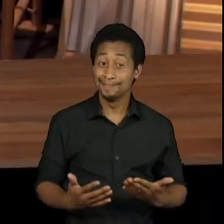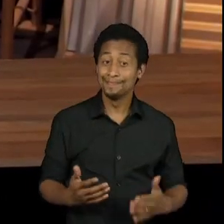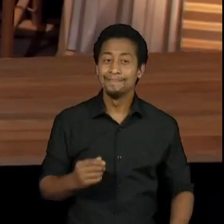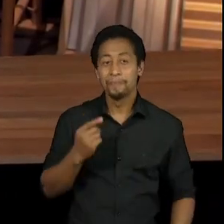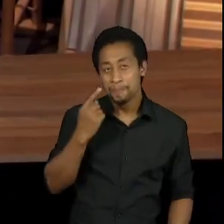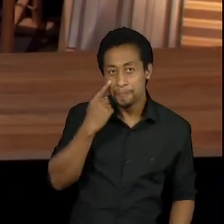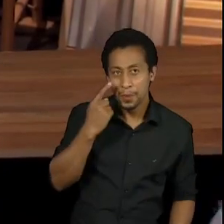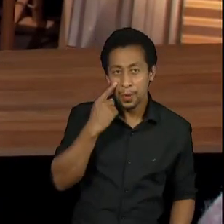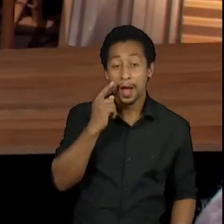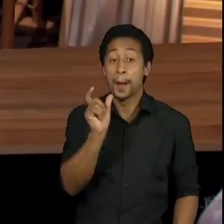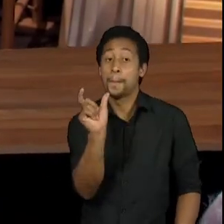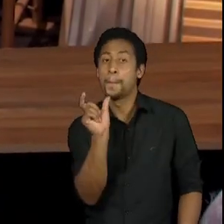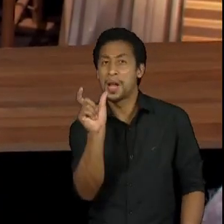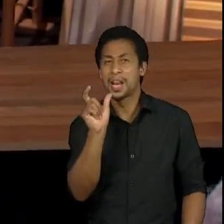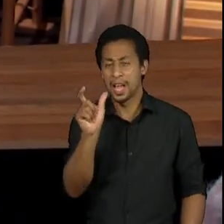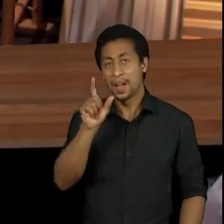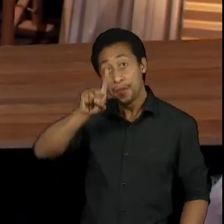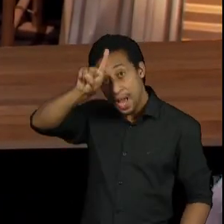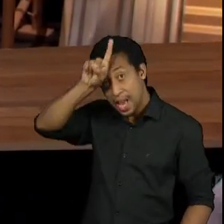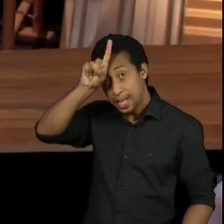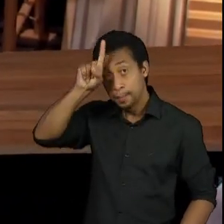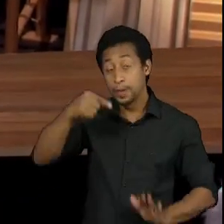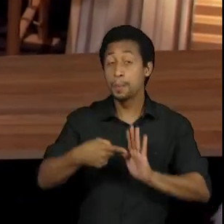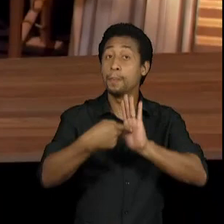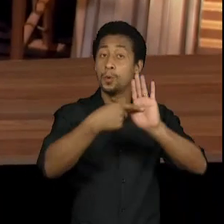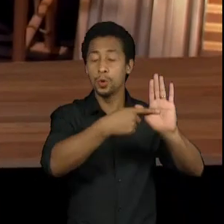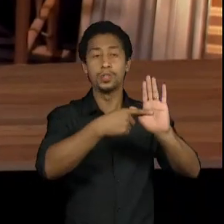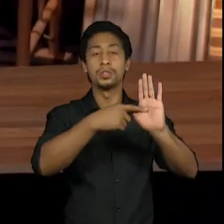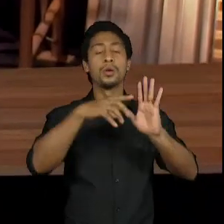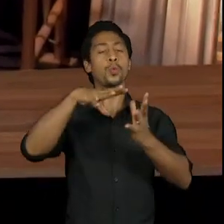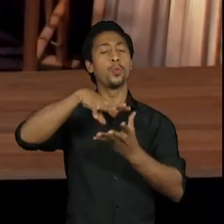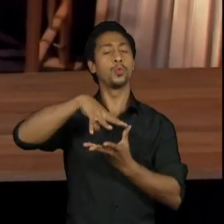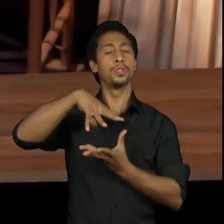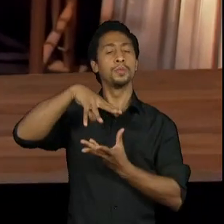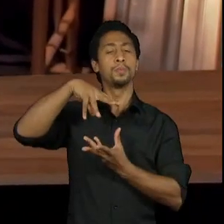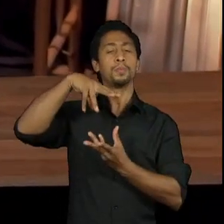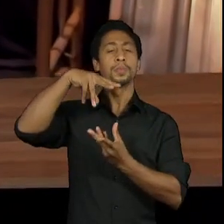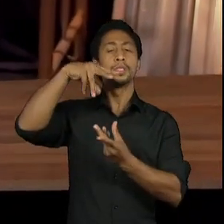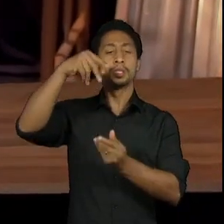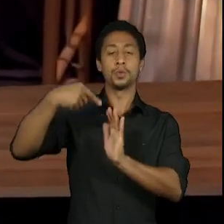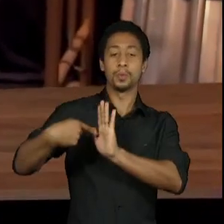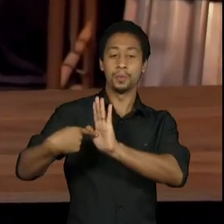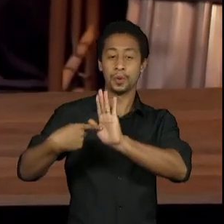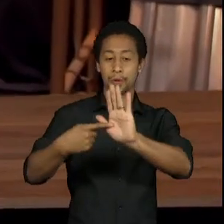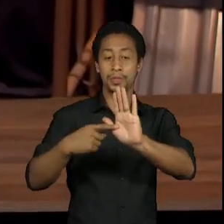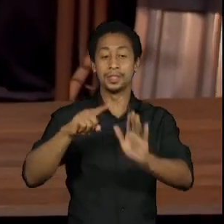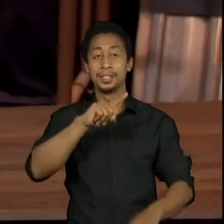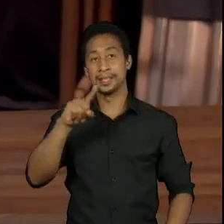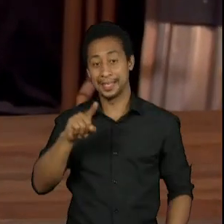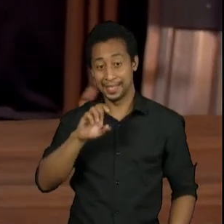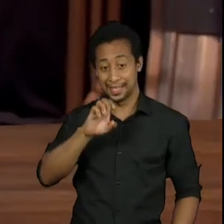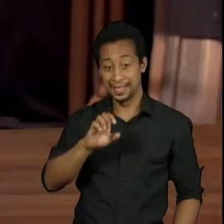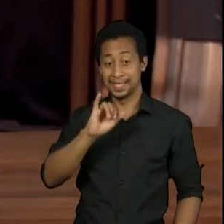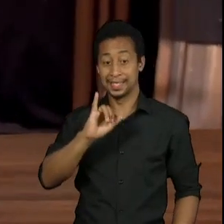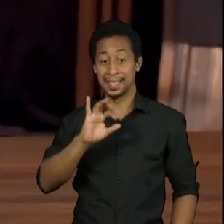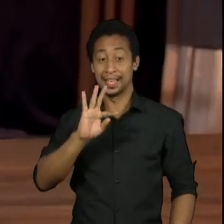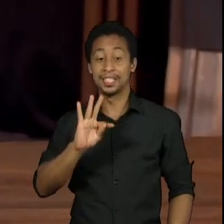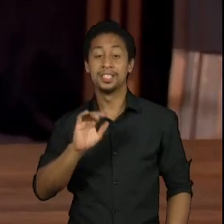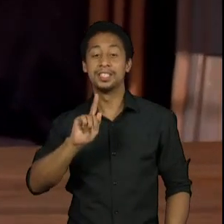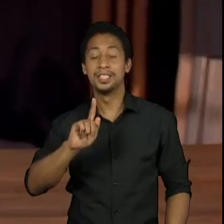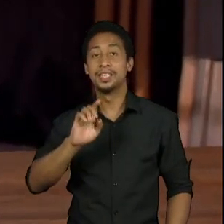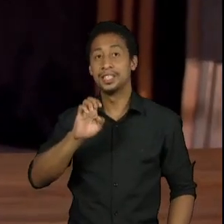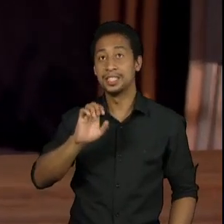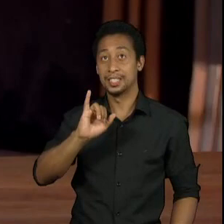Zeitgeist é uma palavra alemã que significa espírito de uma época. Escuta o recado do Zé Miguel Wisnik.